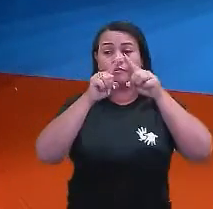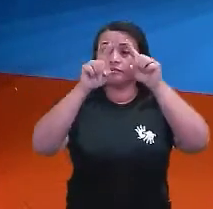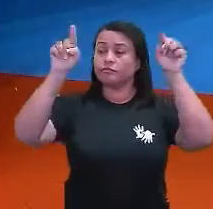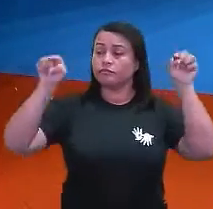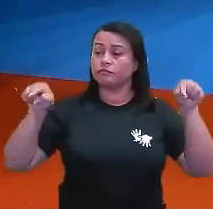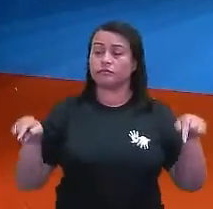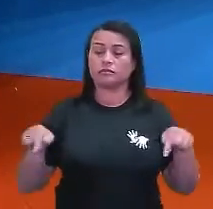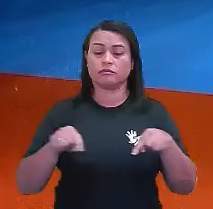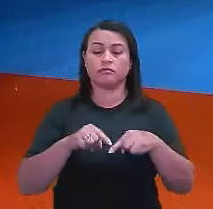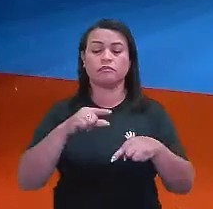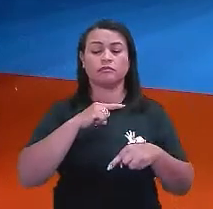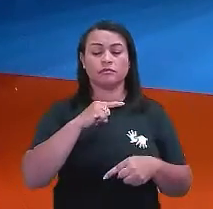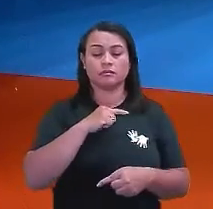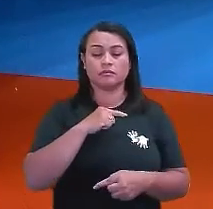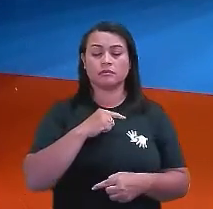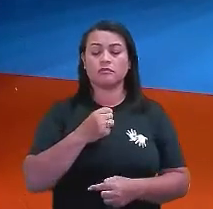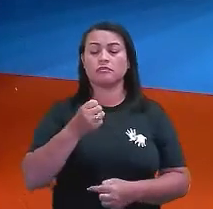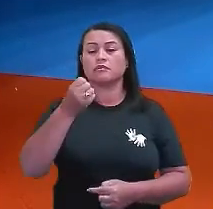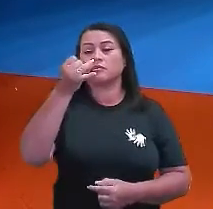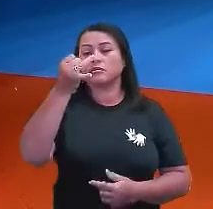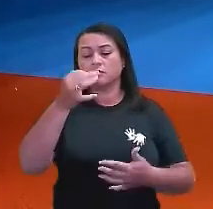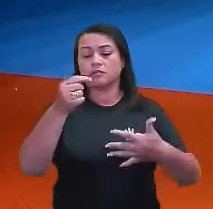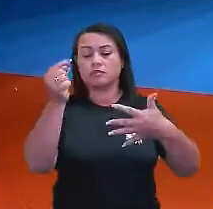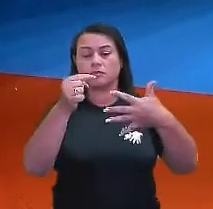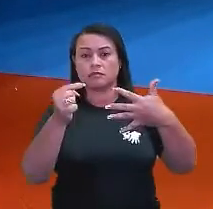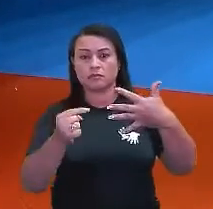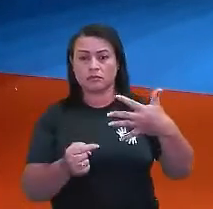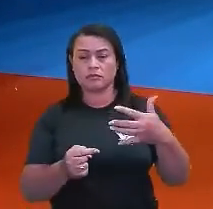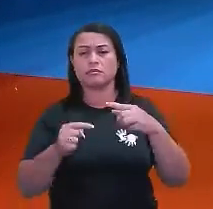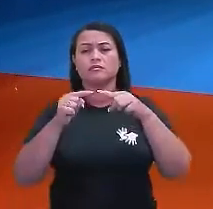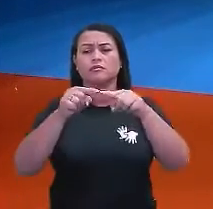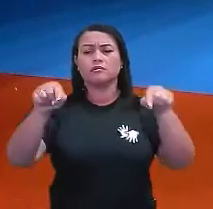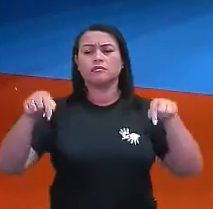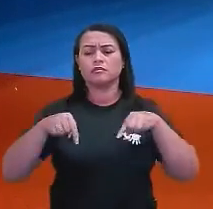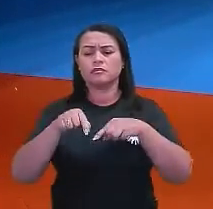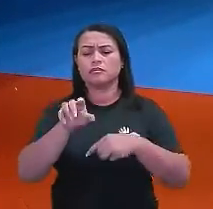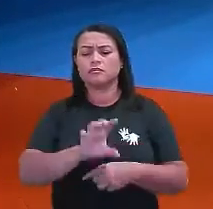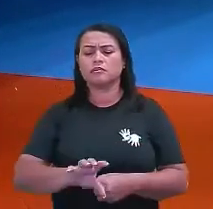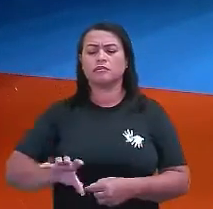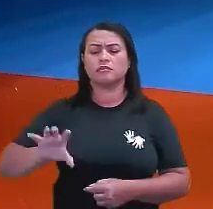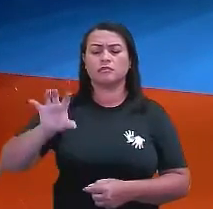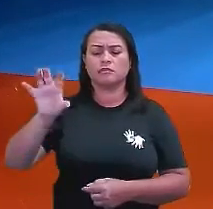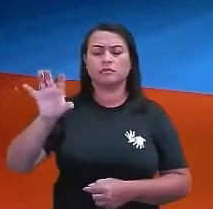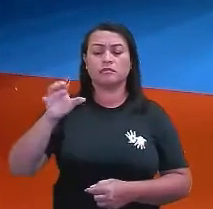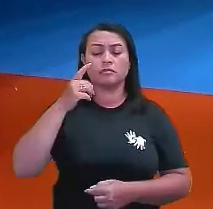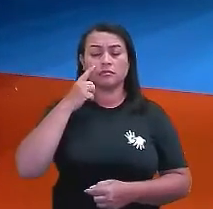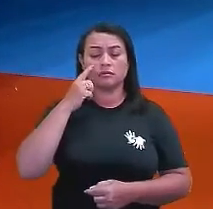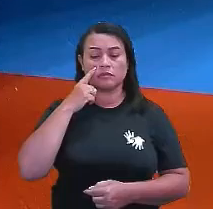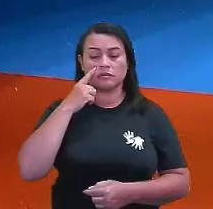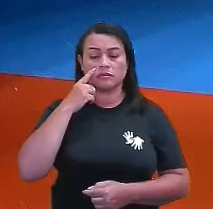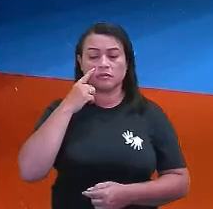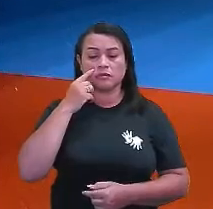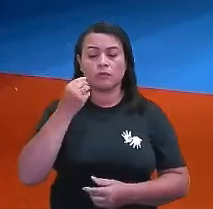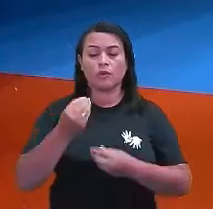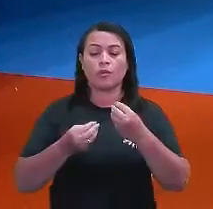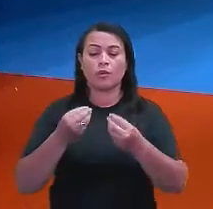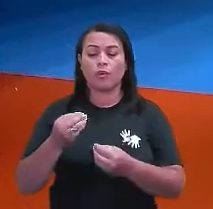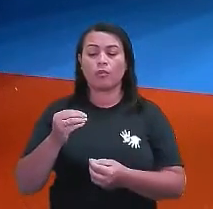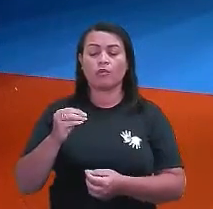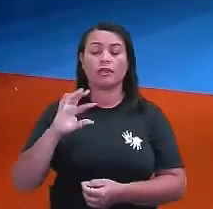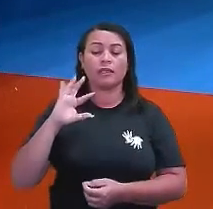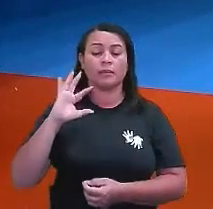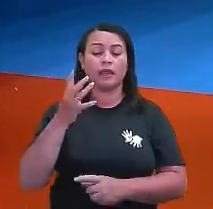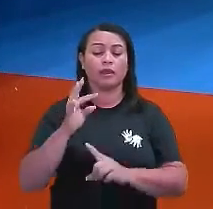temos os valores das temperaturas de uma região durante 4 dias. Complete os espaços em branco com as respostas